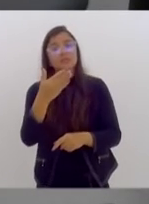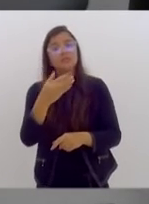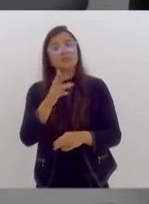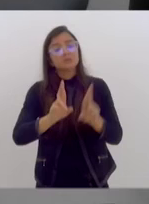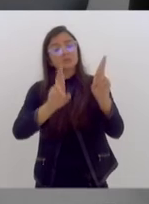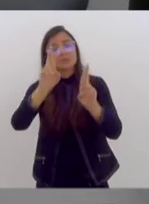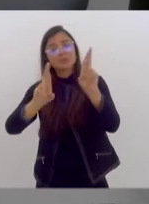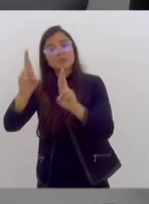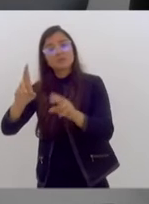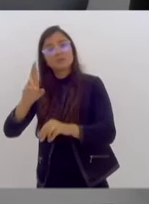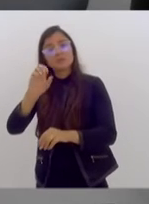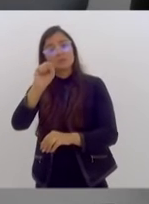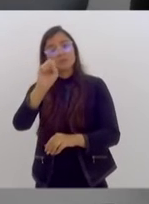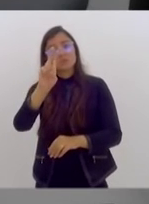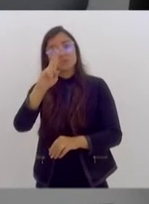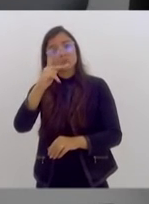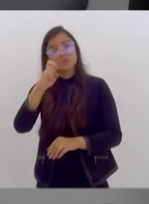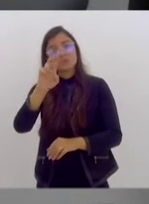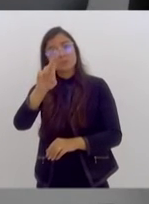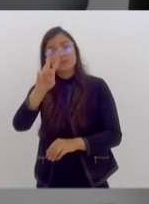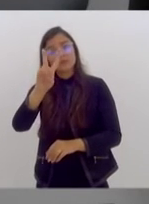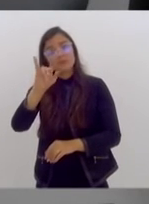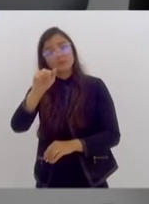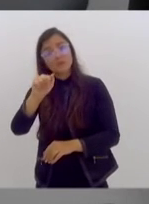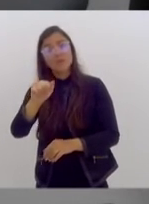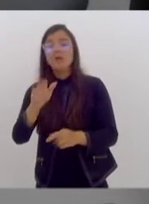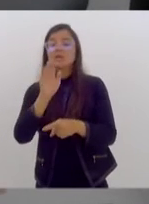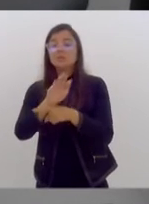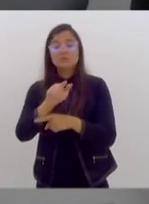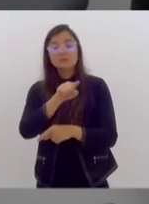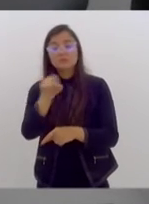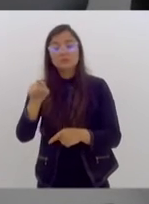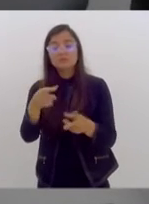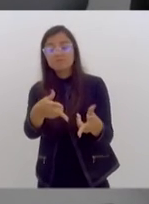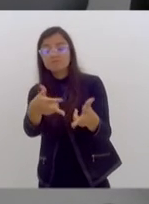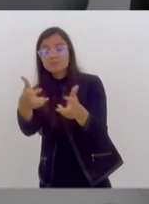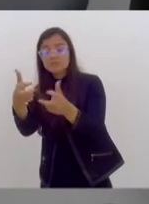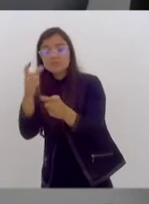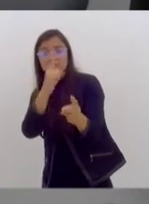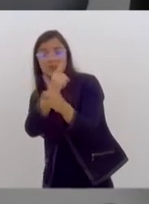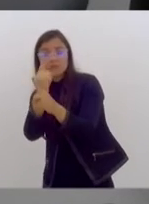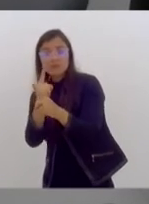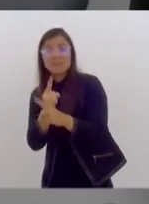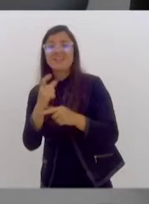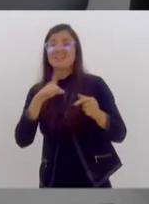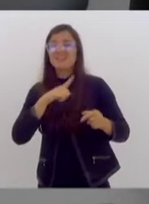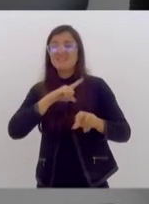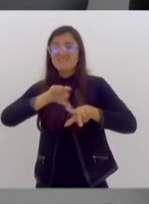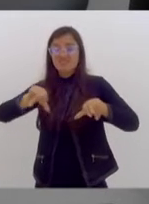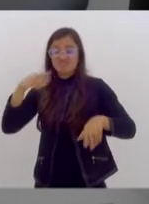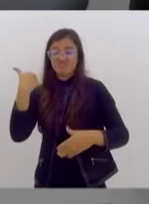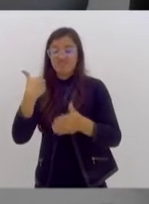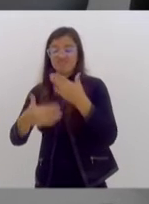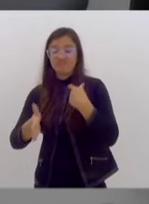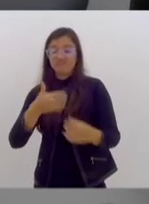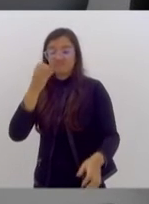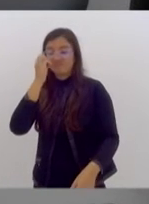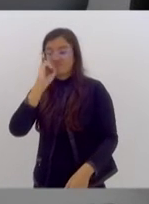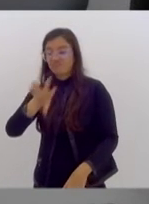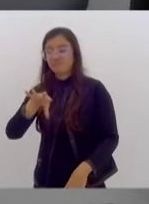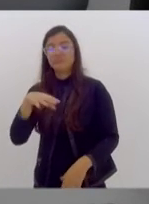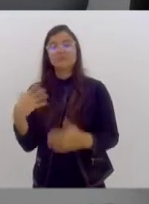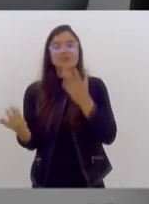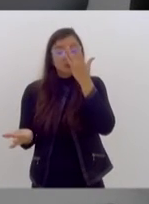a vocês também detectar inúmeros descaso e conversei também já com o governador